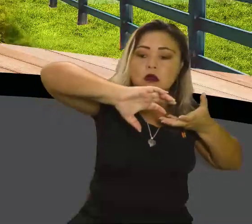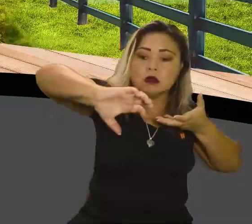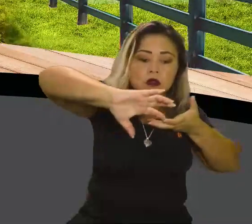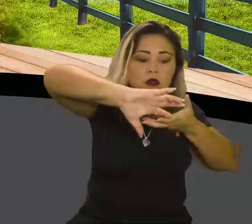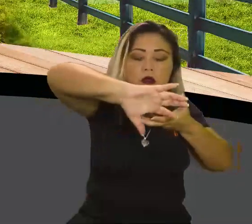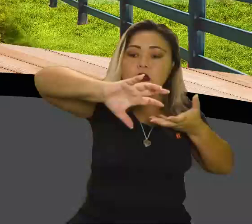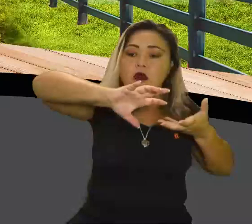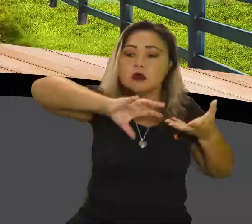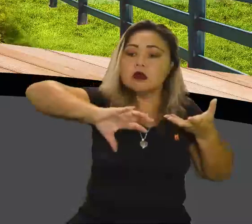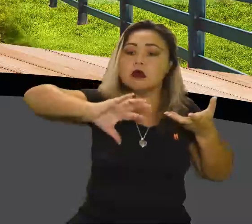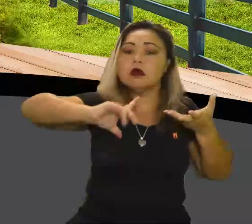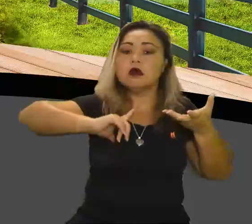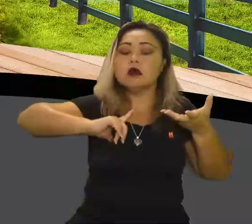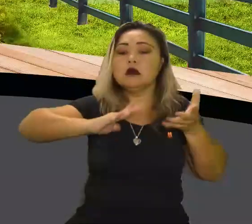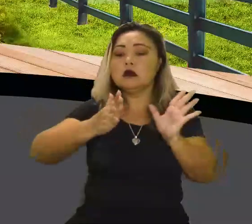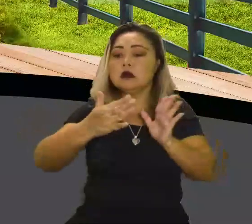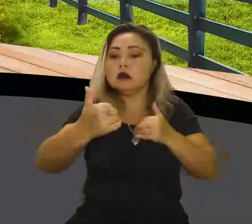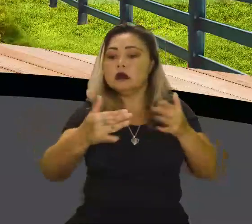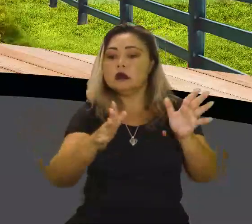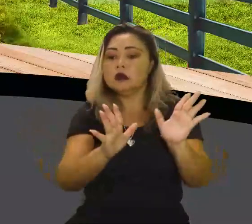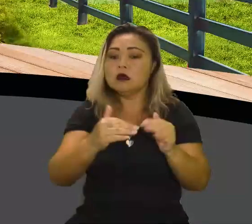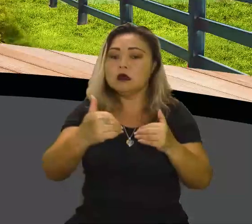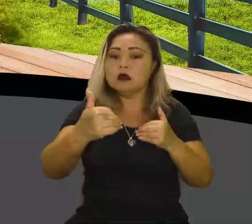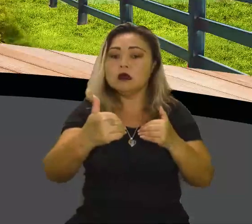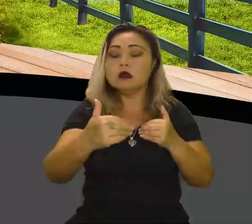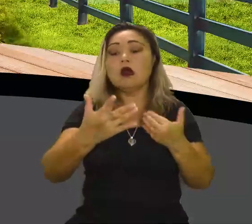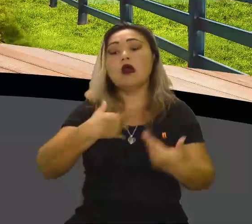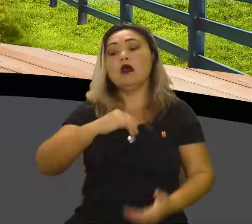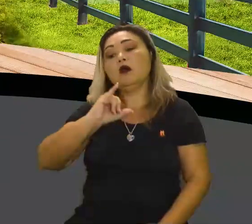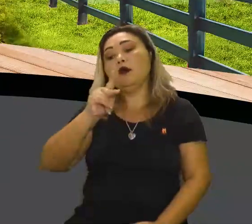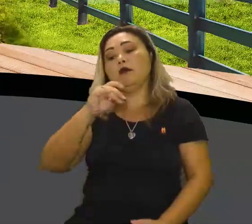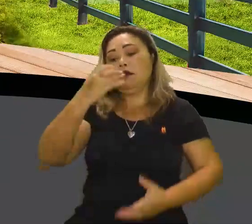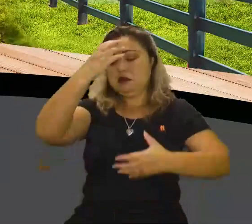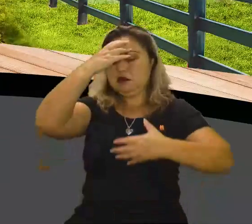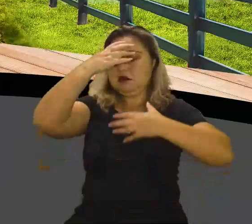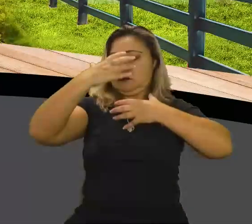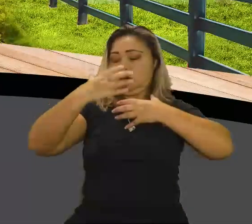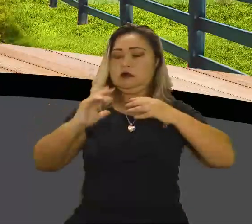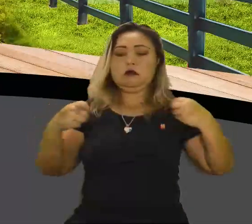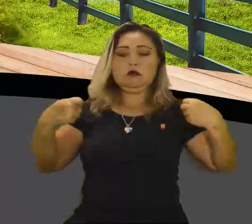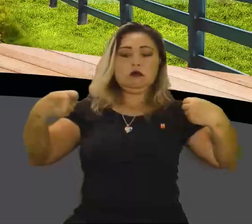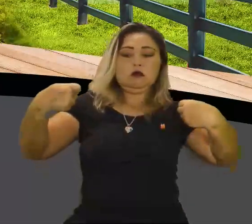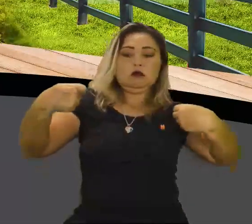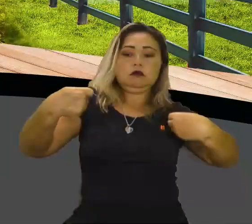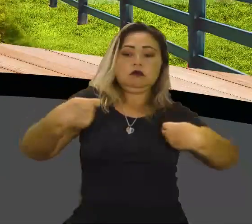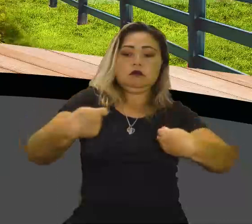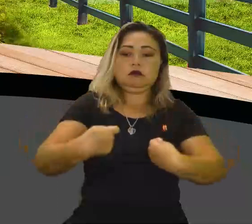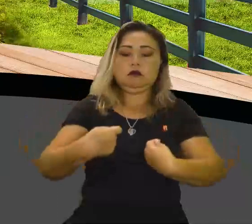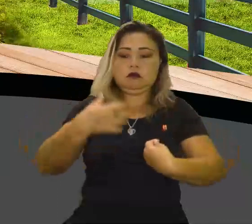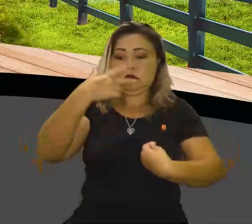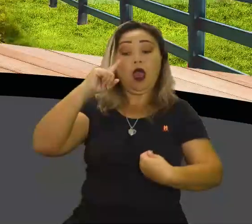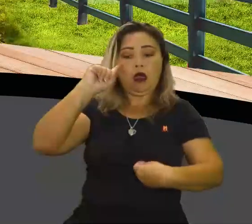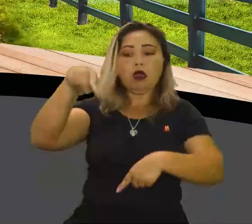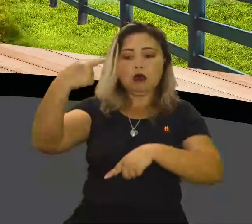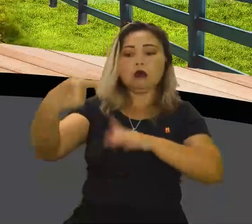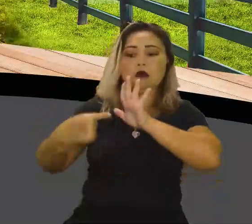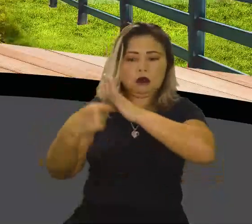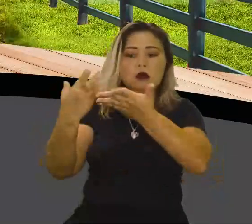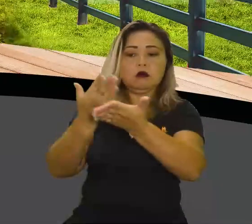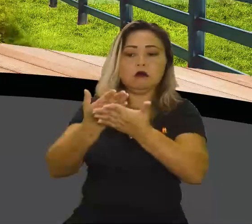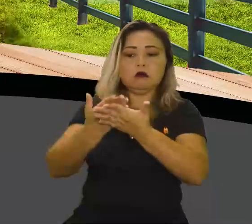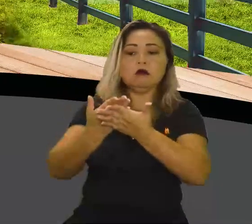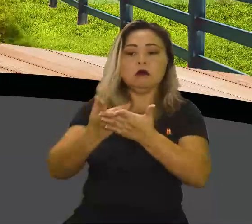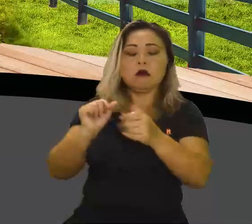cachilhos, claro que vai ter o EPI, claro que vai ter o defumador, que nós vamos ver lá nas